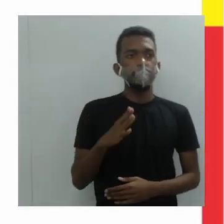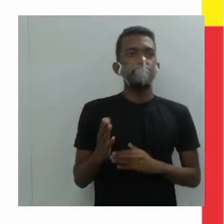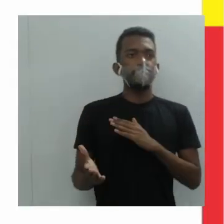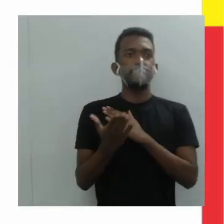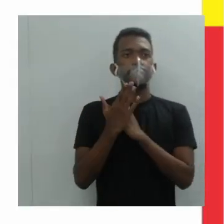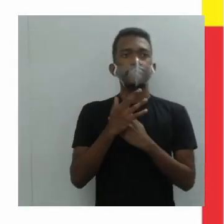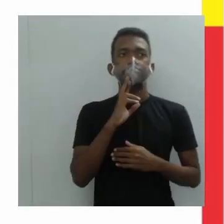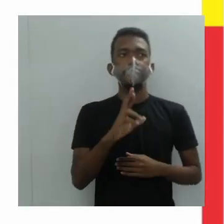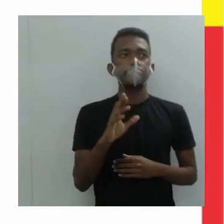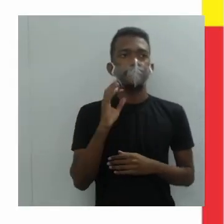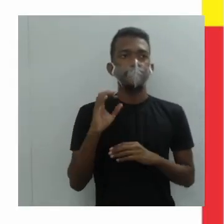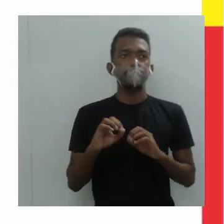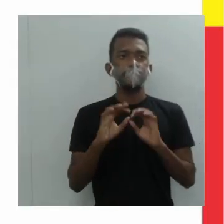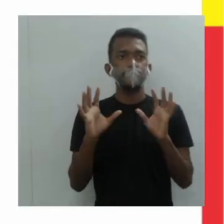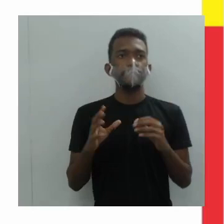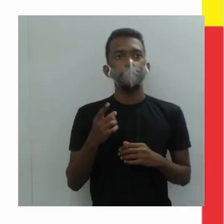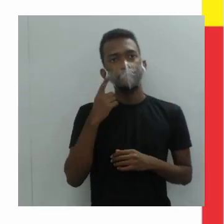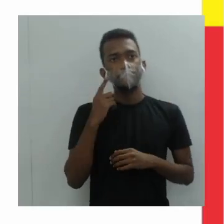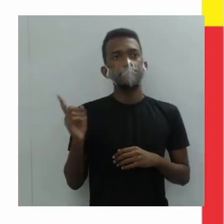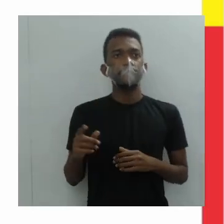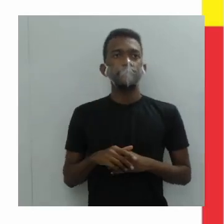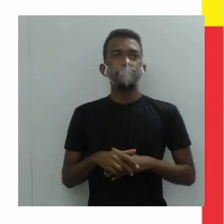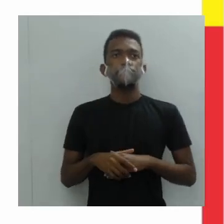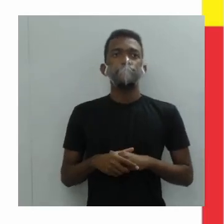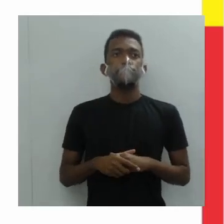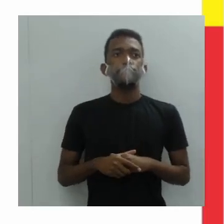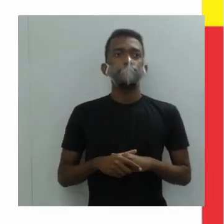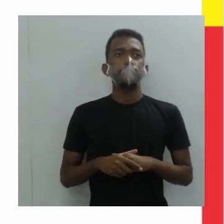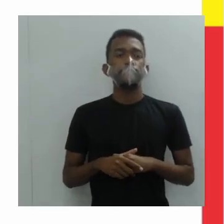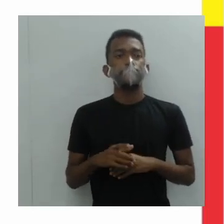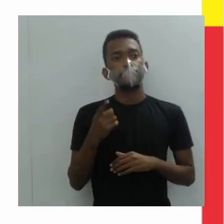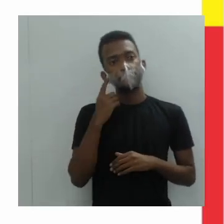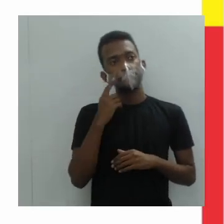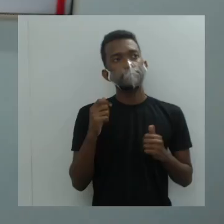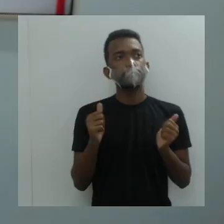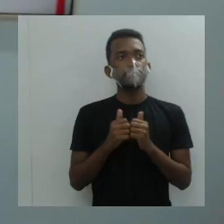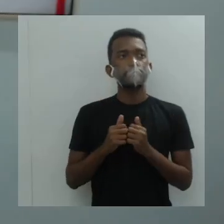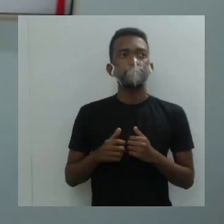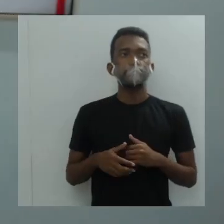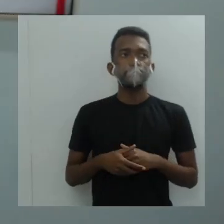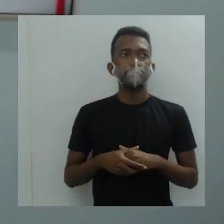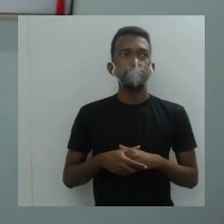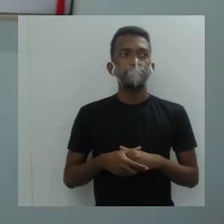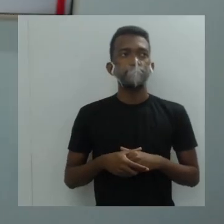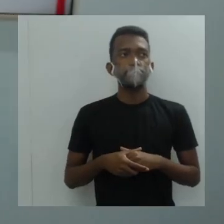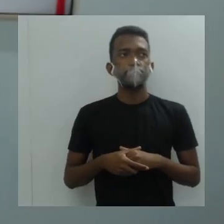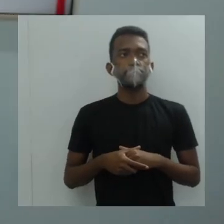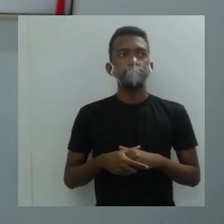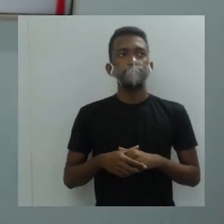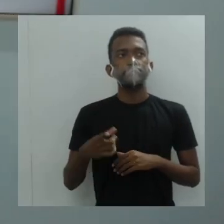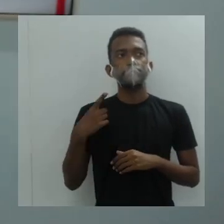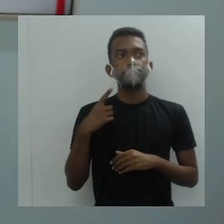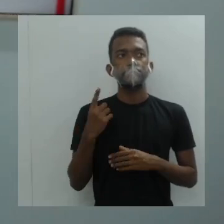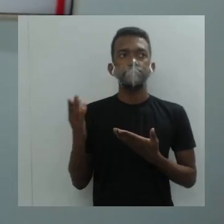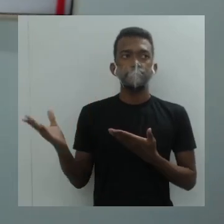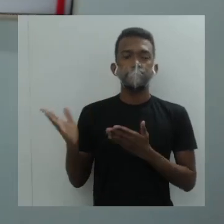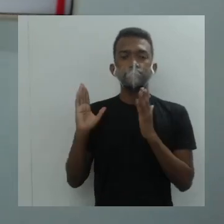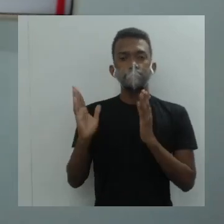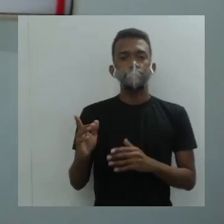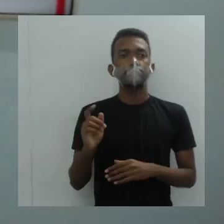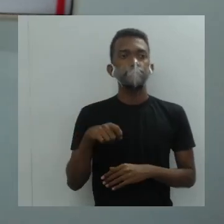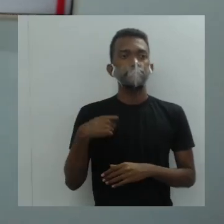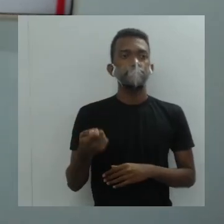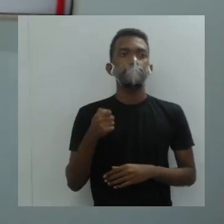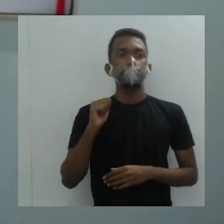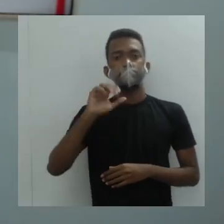responder. Certo? Vamos ver junto comigo aqui a tela. Eu tenho aqui a